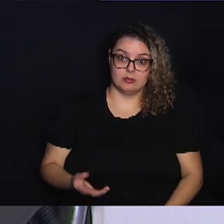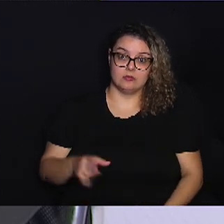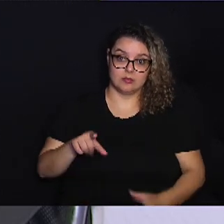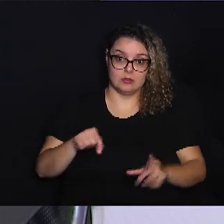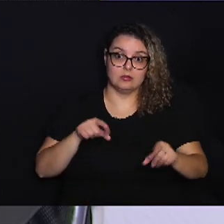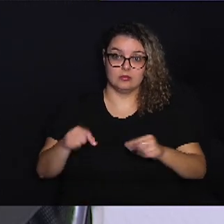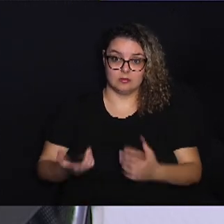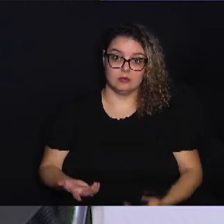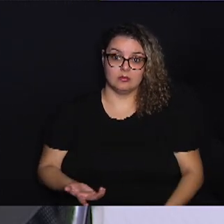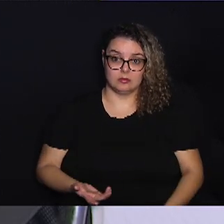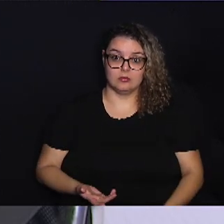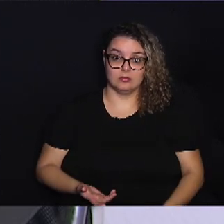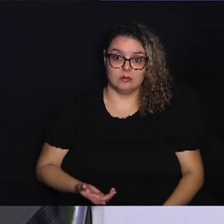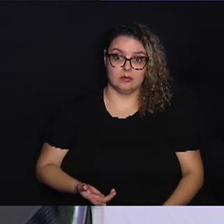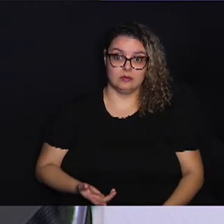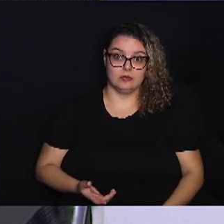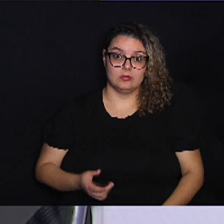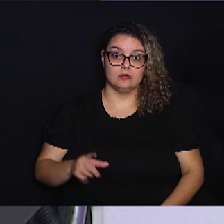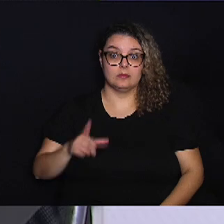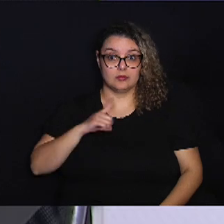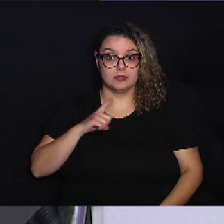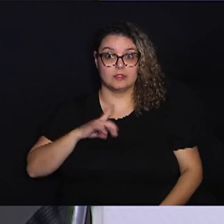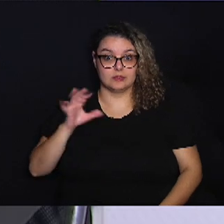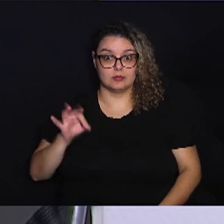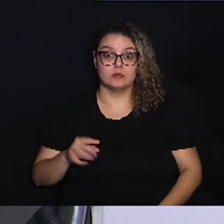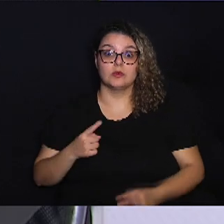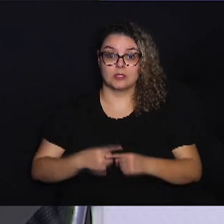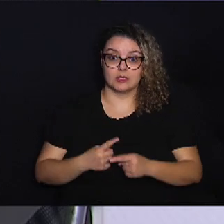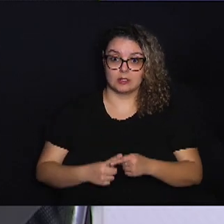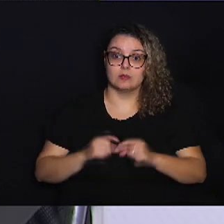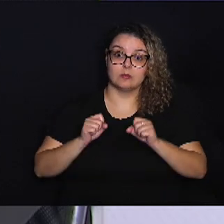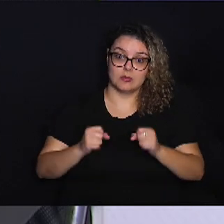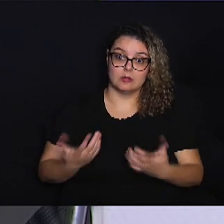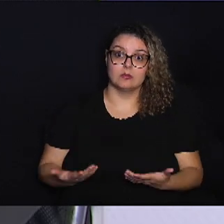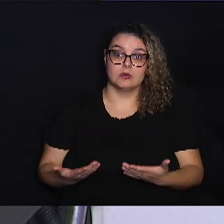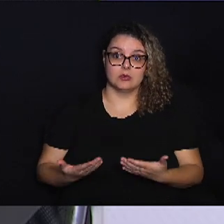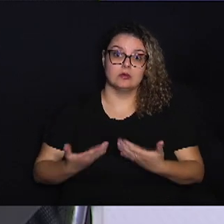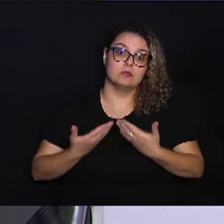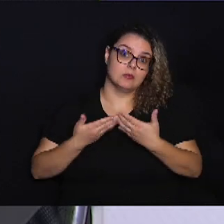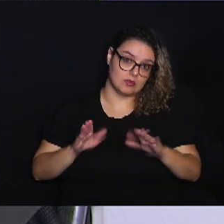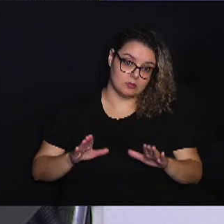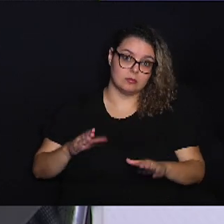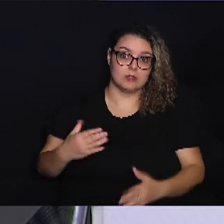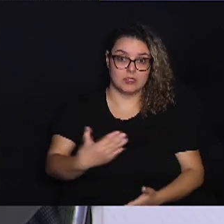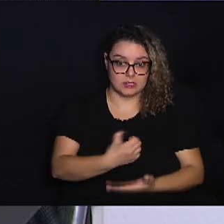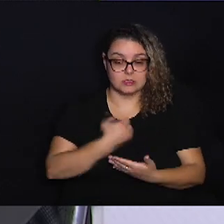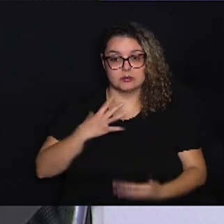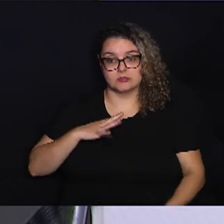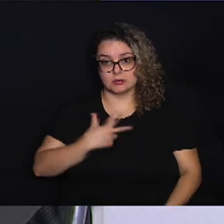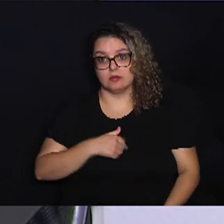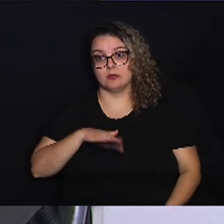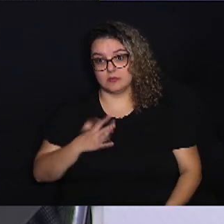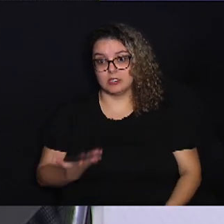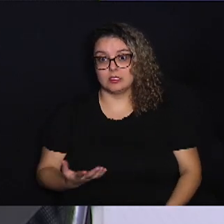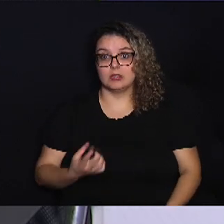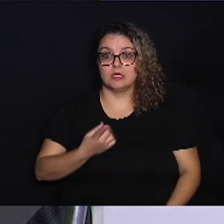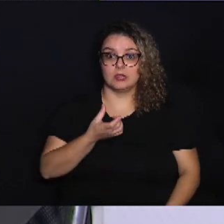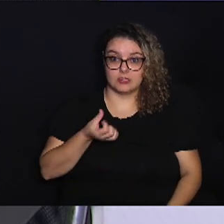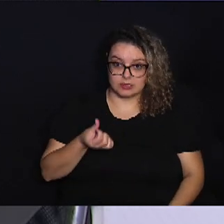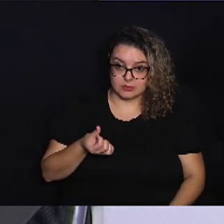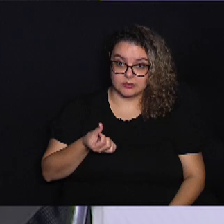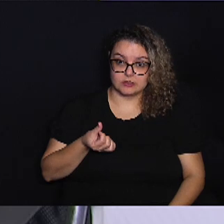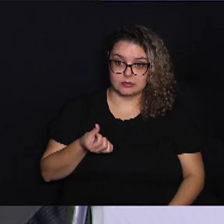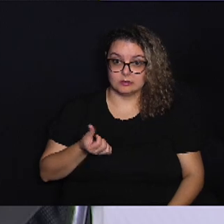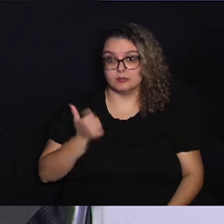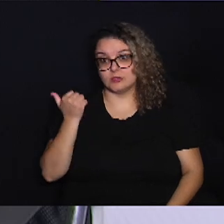gente falou, vamos pelos que vão ter chance. Para quê? Para a gente poder abrir portas para resgatar mais. Por fim, vieram 16 por questão de